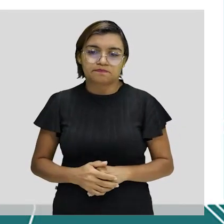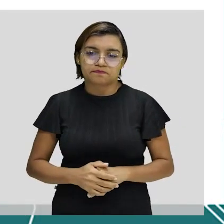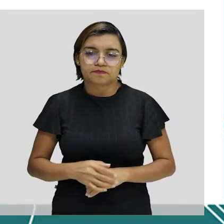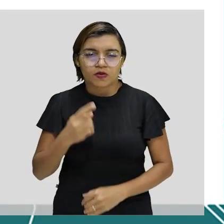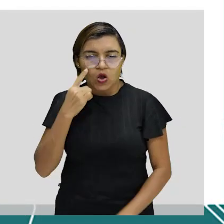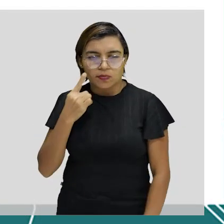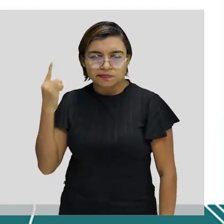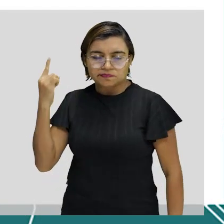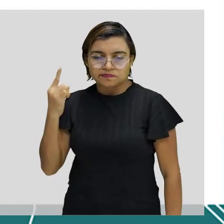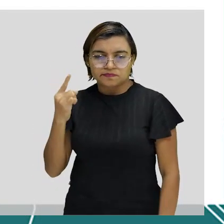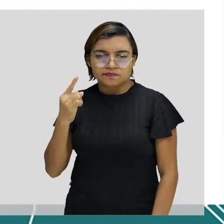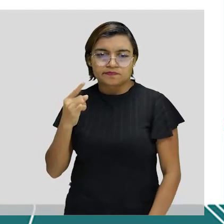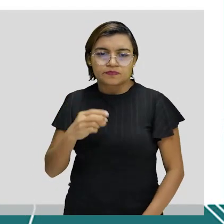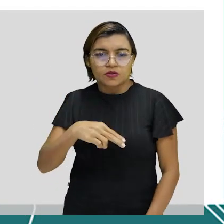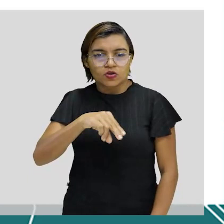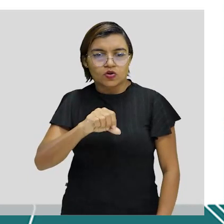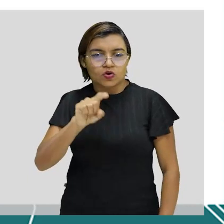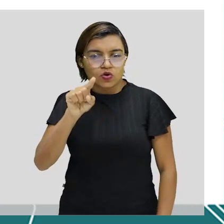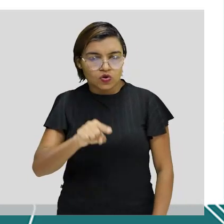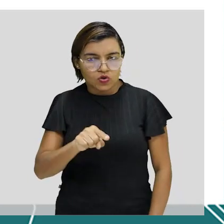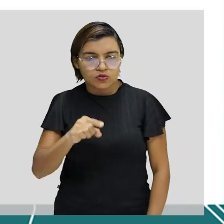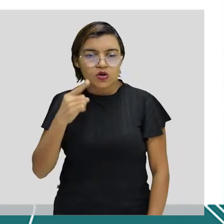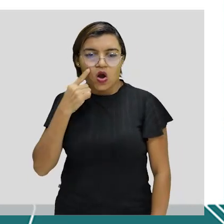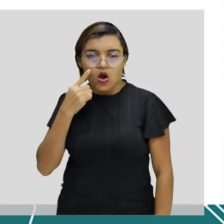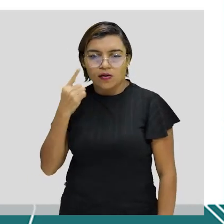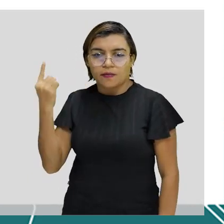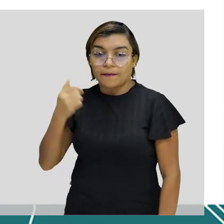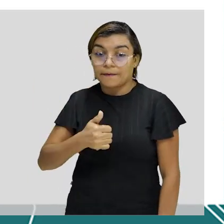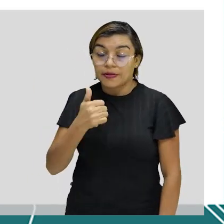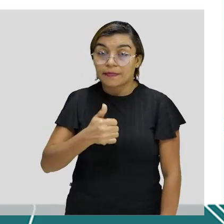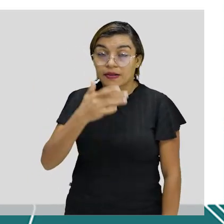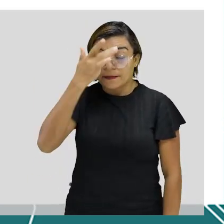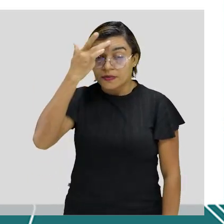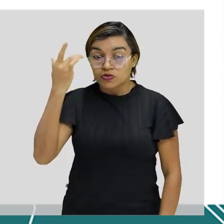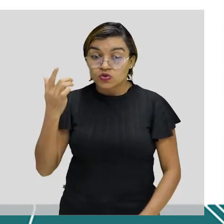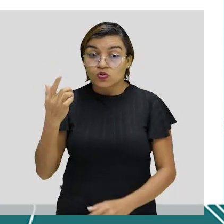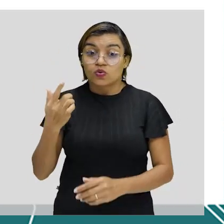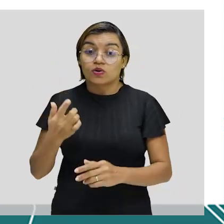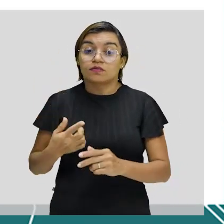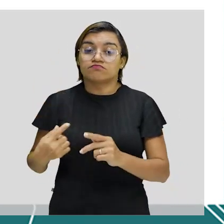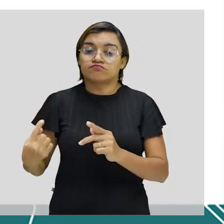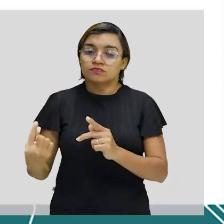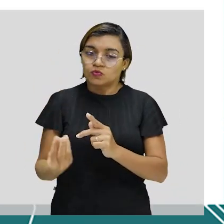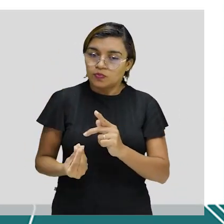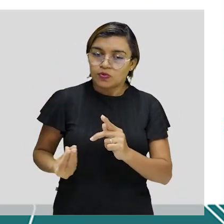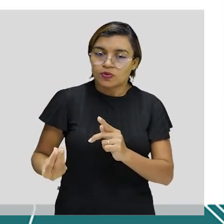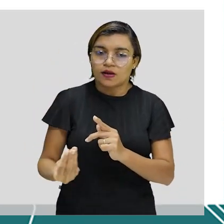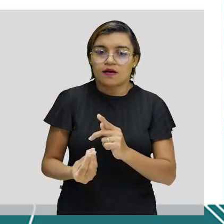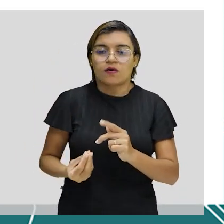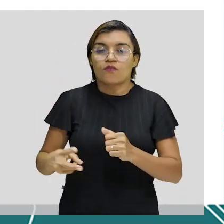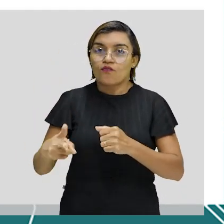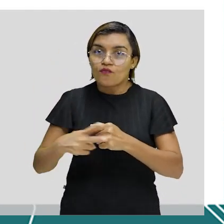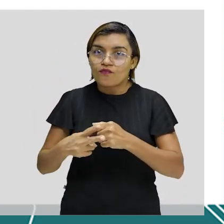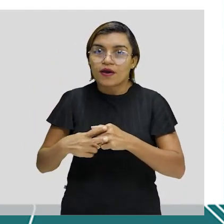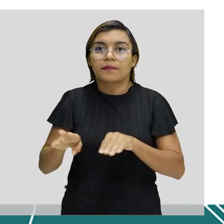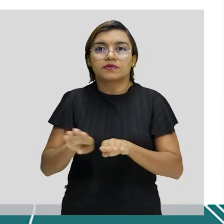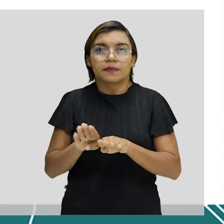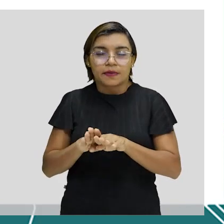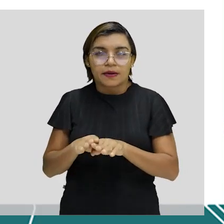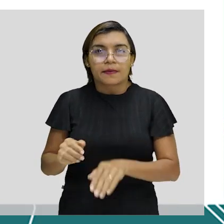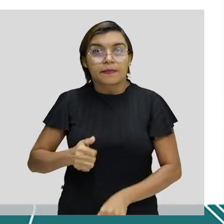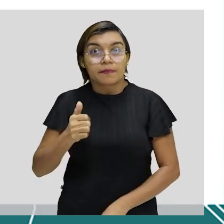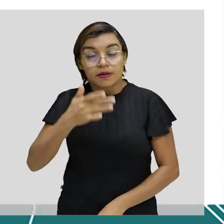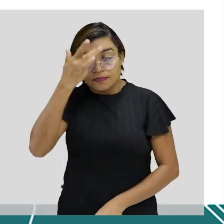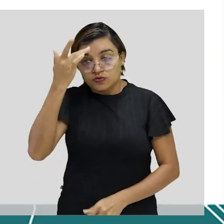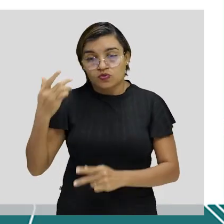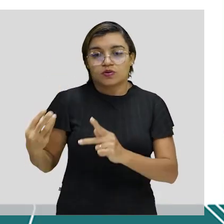nós nunca gostamos de você. O sujeito está na primeira pessoa do plural, o verbo está na primeira pessoa do plural, tá bom? Não importa a posição do verbo, você está lendo